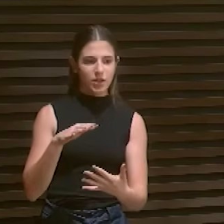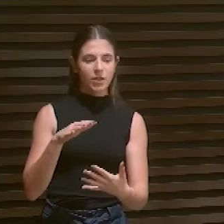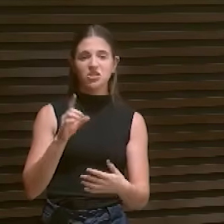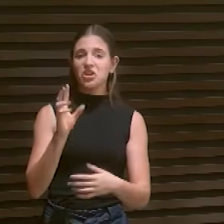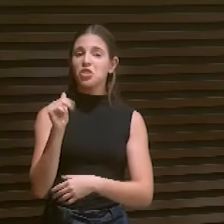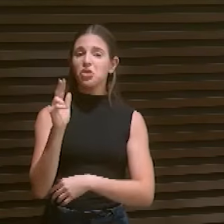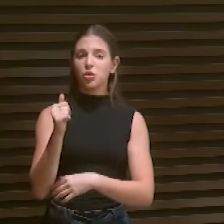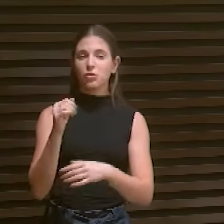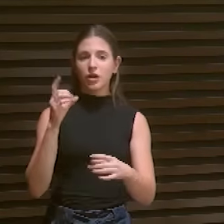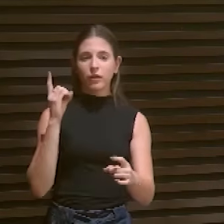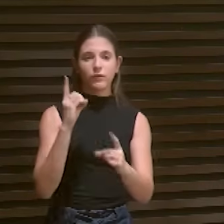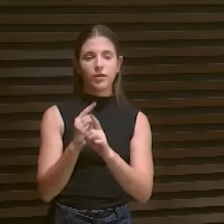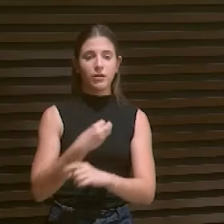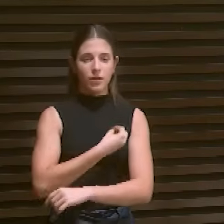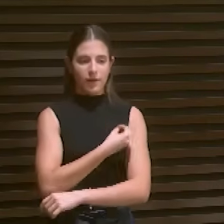a morte.